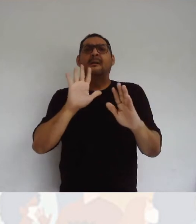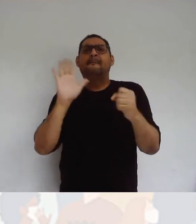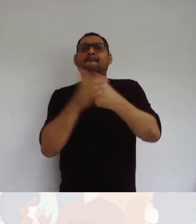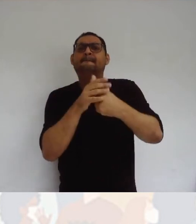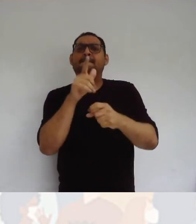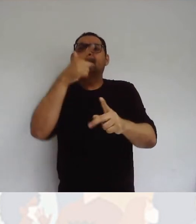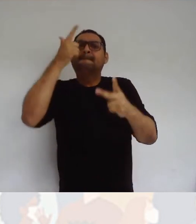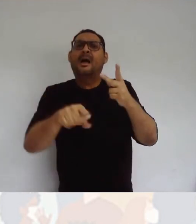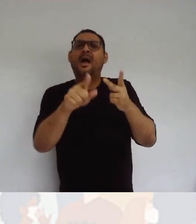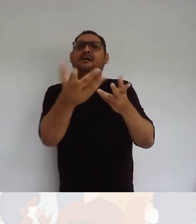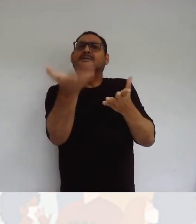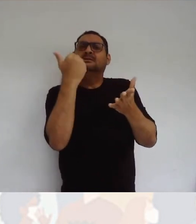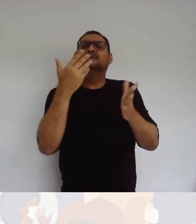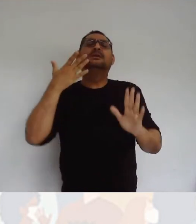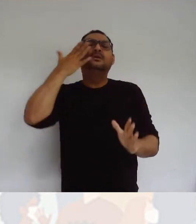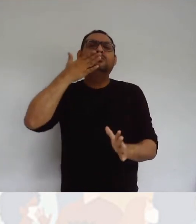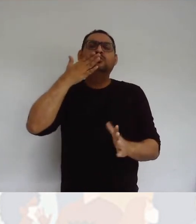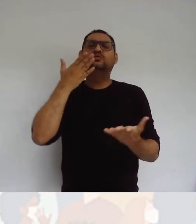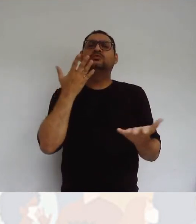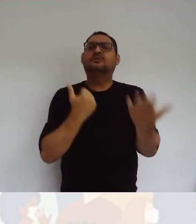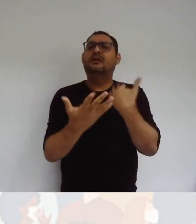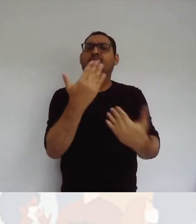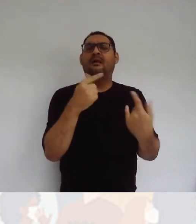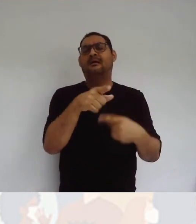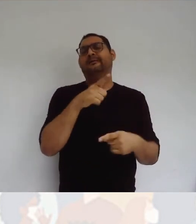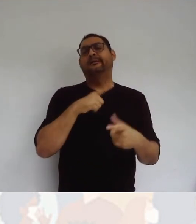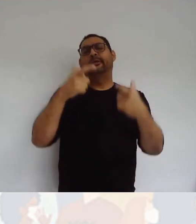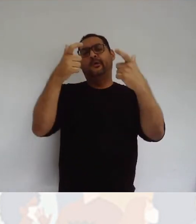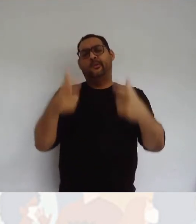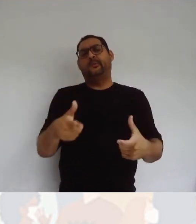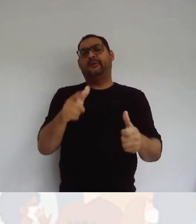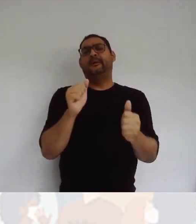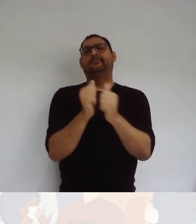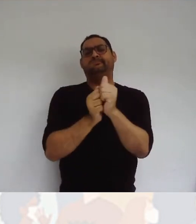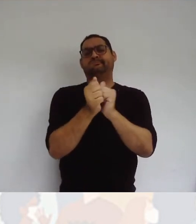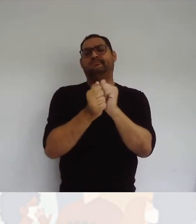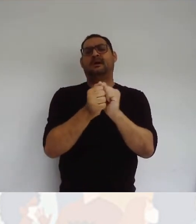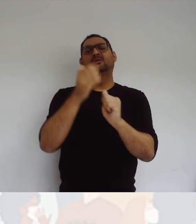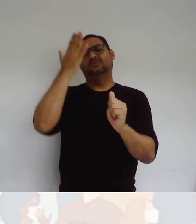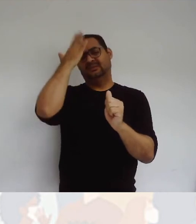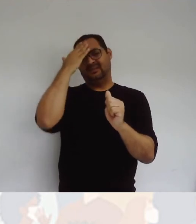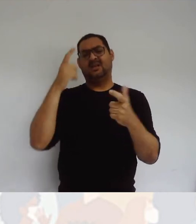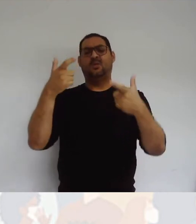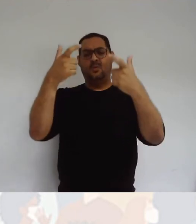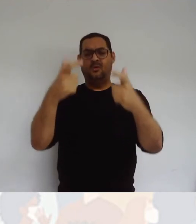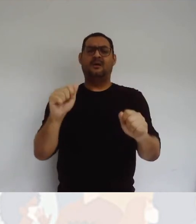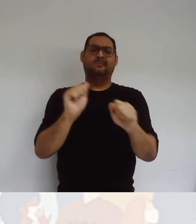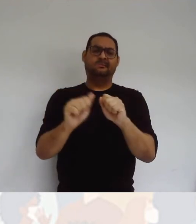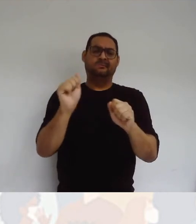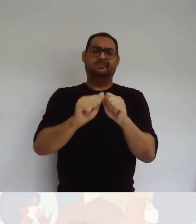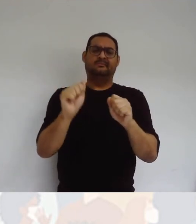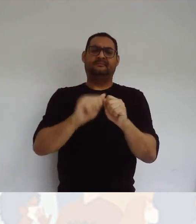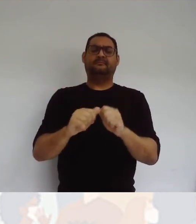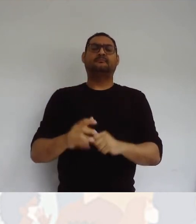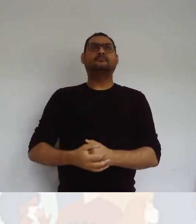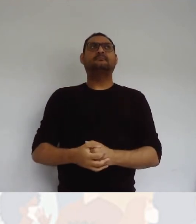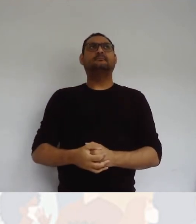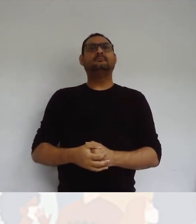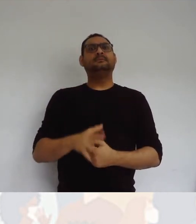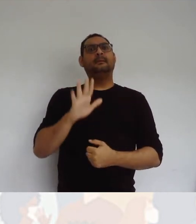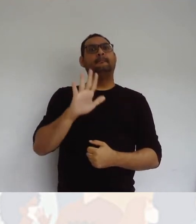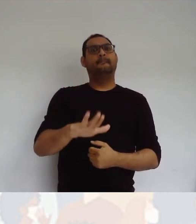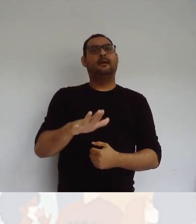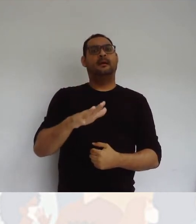de prática sexual, não é? Quer dizer, e eu acho que esses insights desses caras, primeiro,